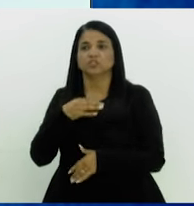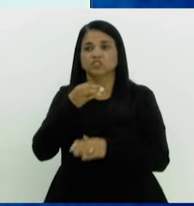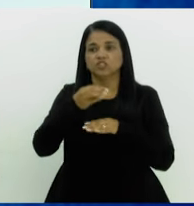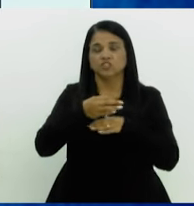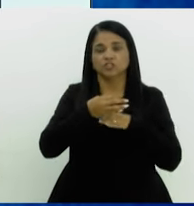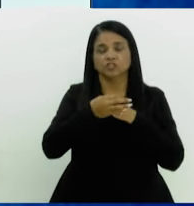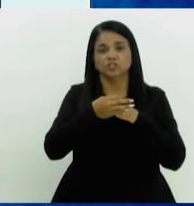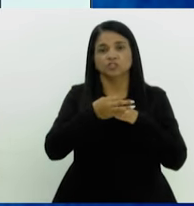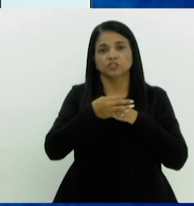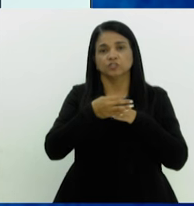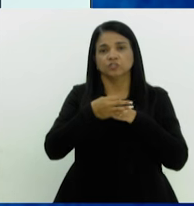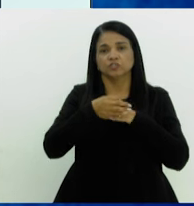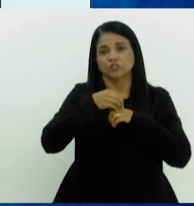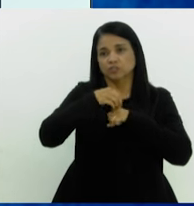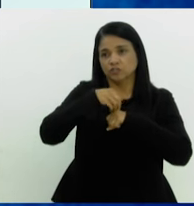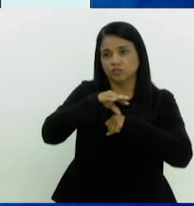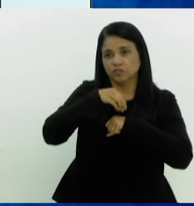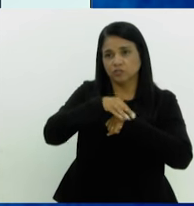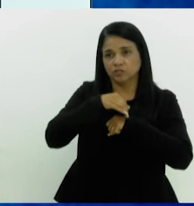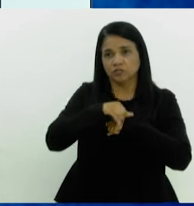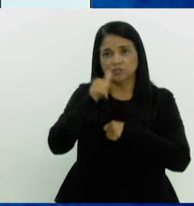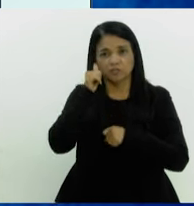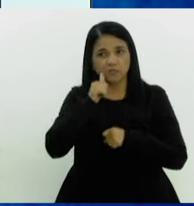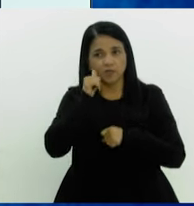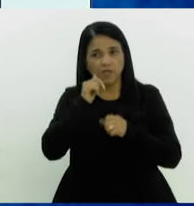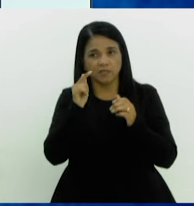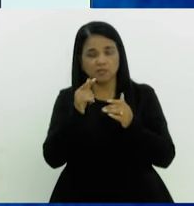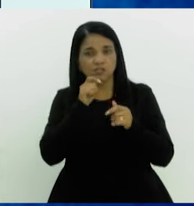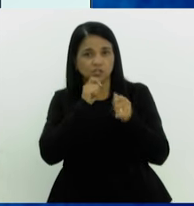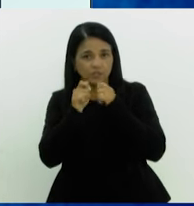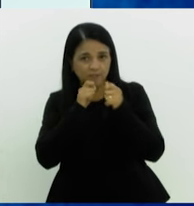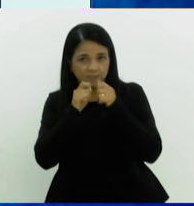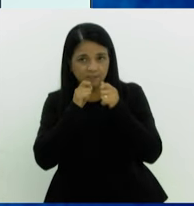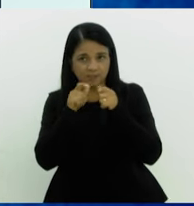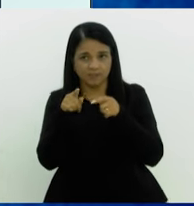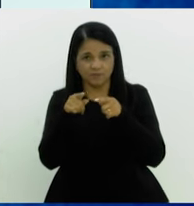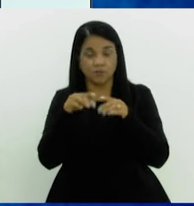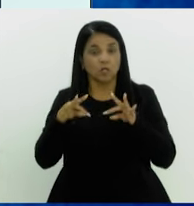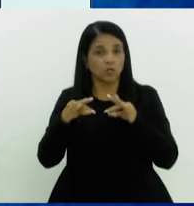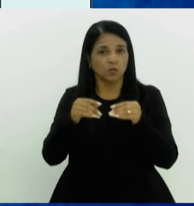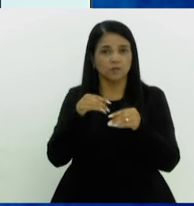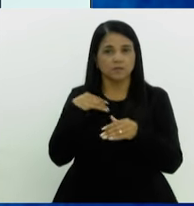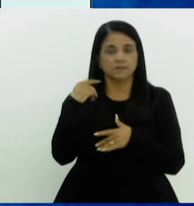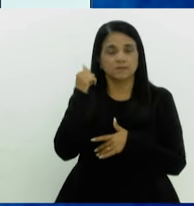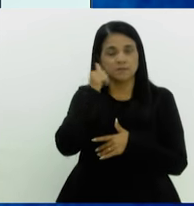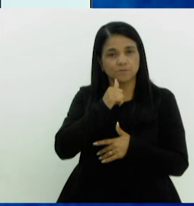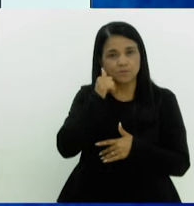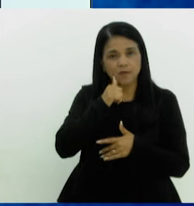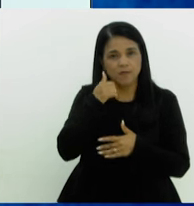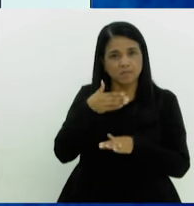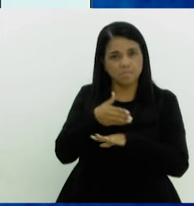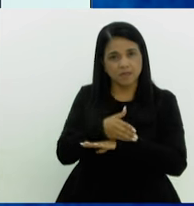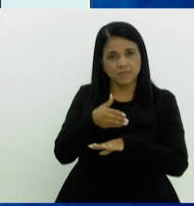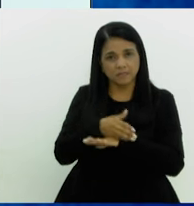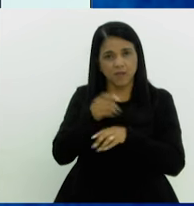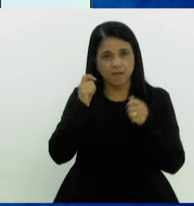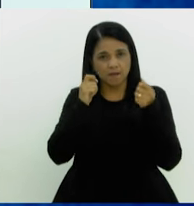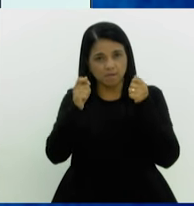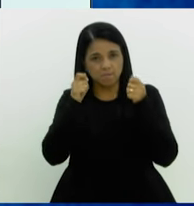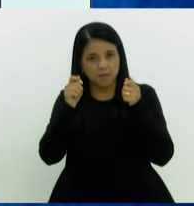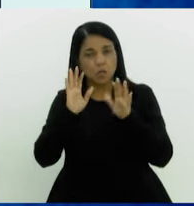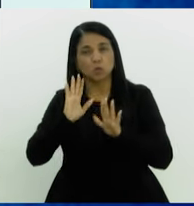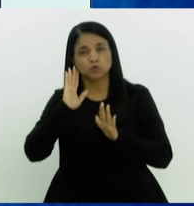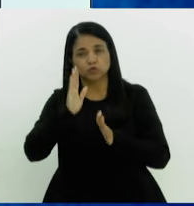favor vou concluir eu quero que vocês todas as mulheres que vão participar de qualquer campanha ou as já